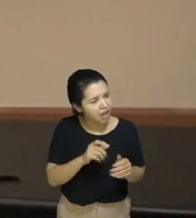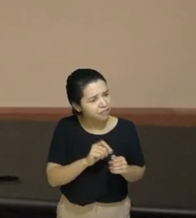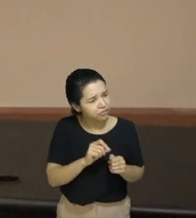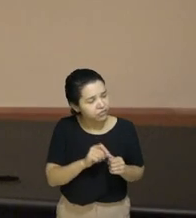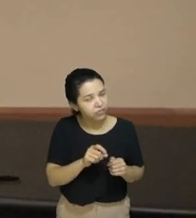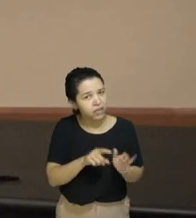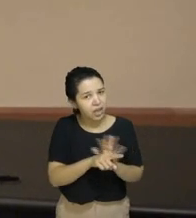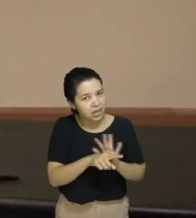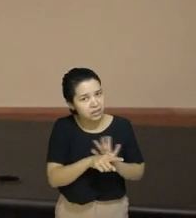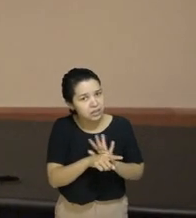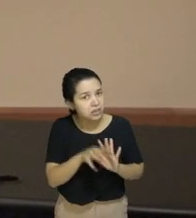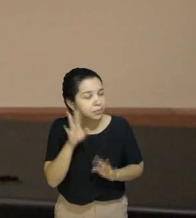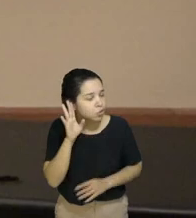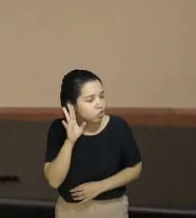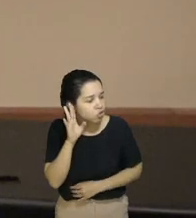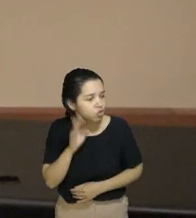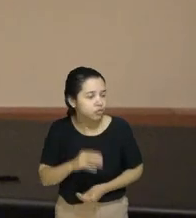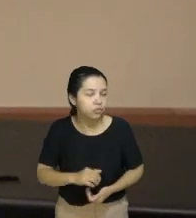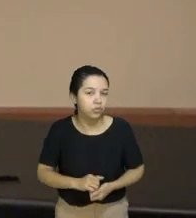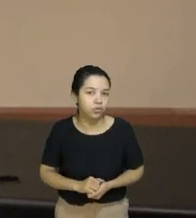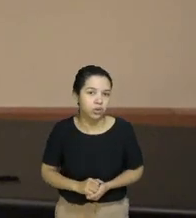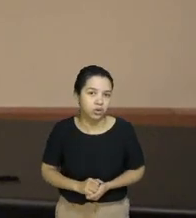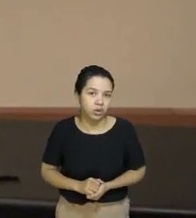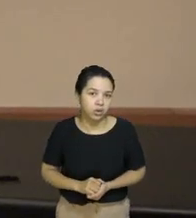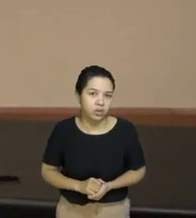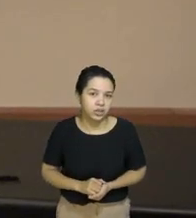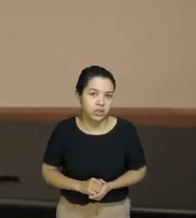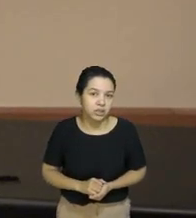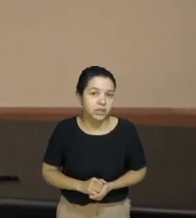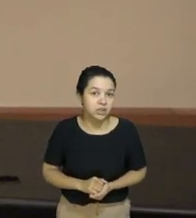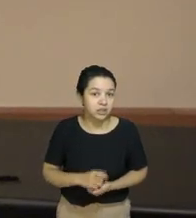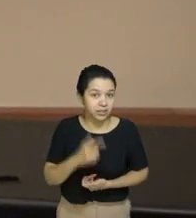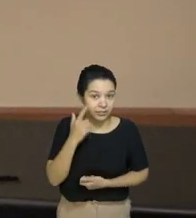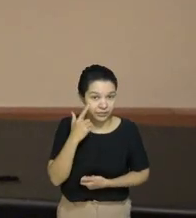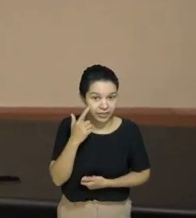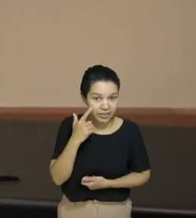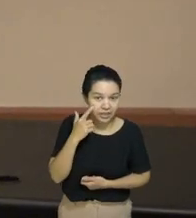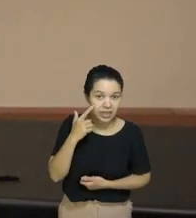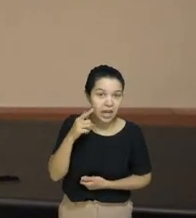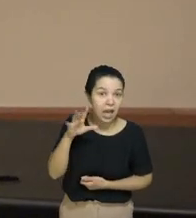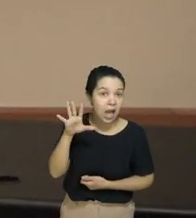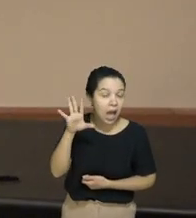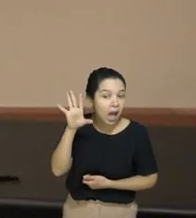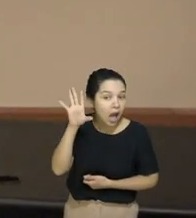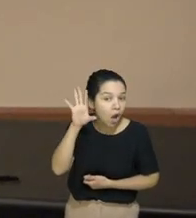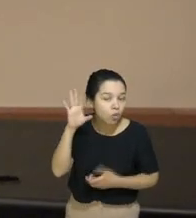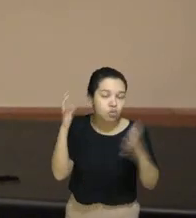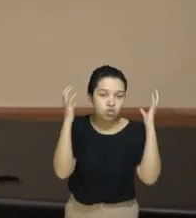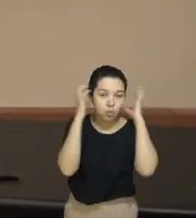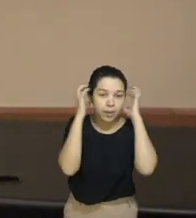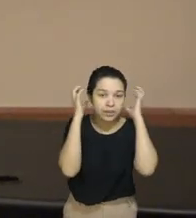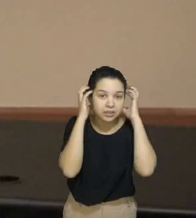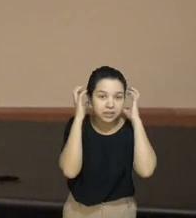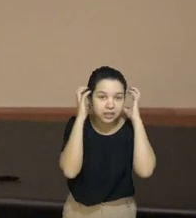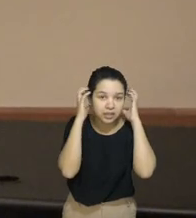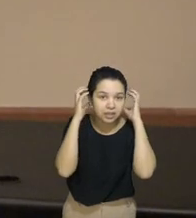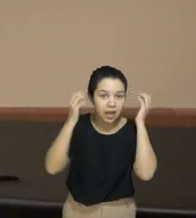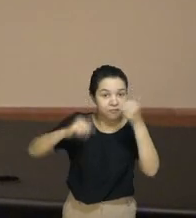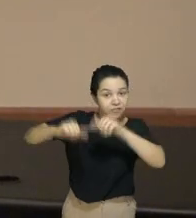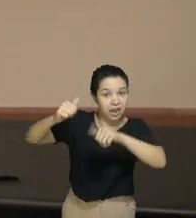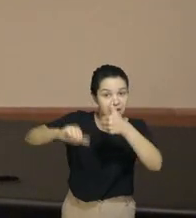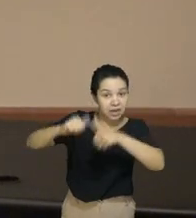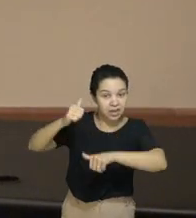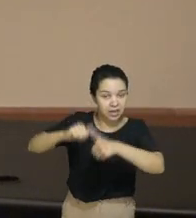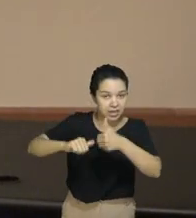auditivo. Tá, qual o exame auditivo? Vamos lá. Audiometria, que avalia a minha audição, ou